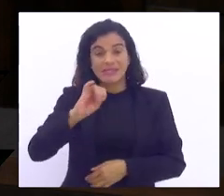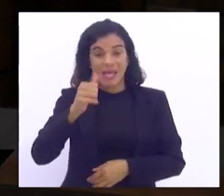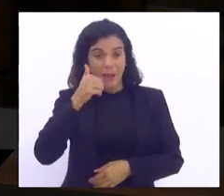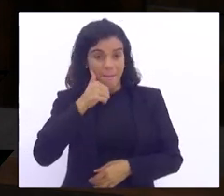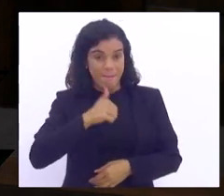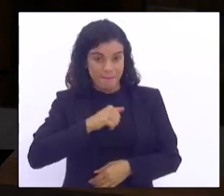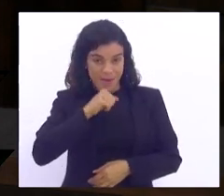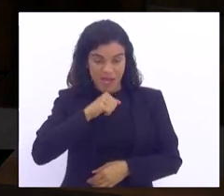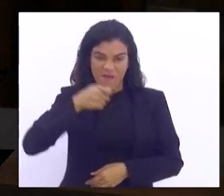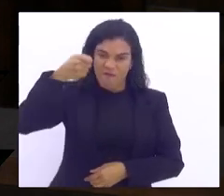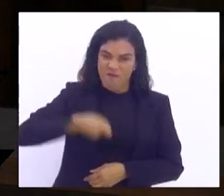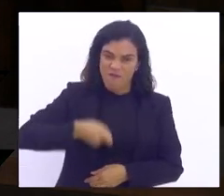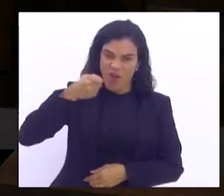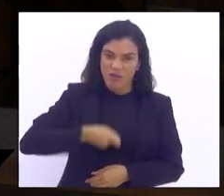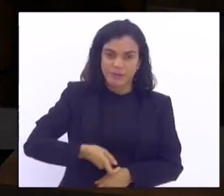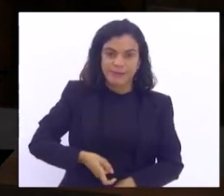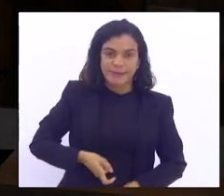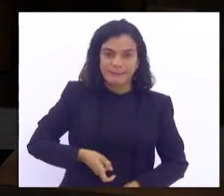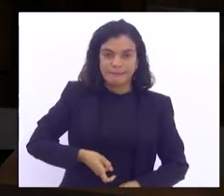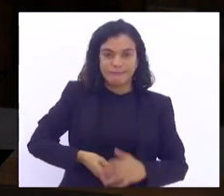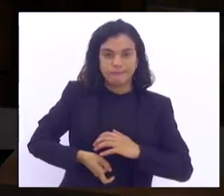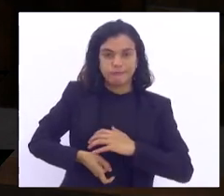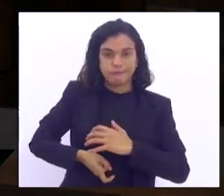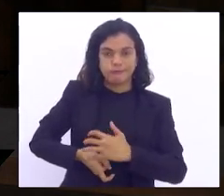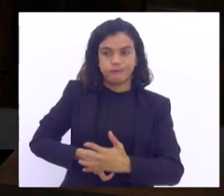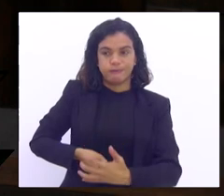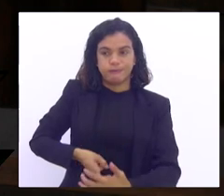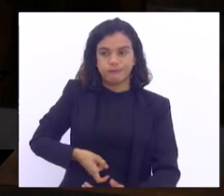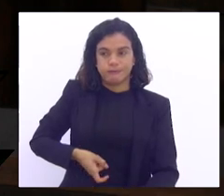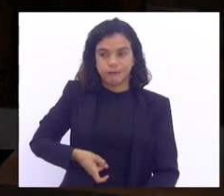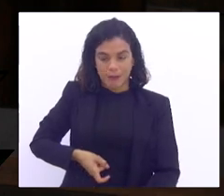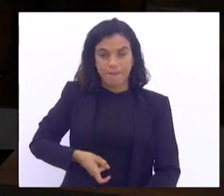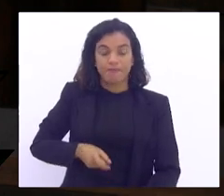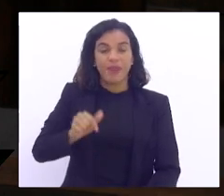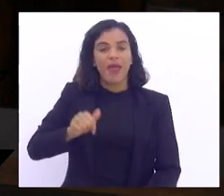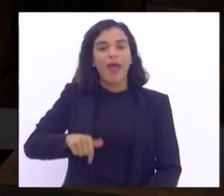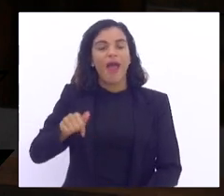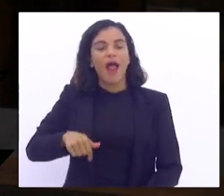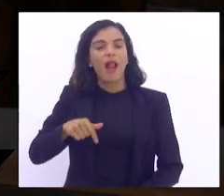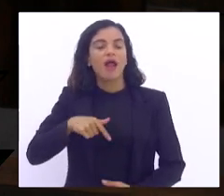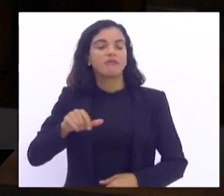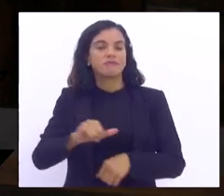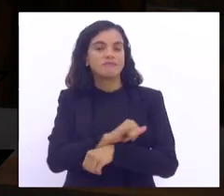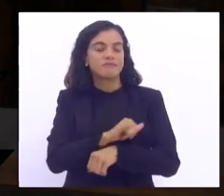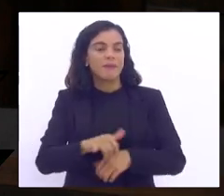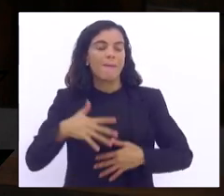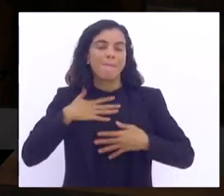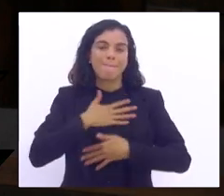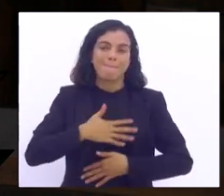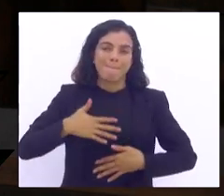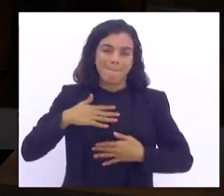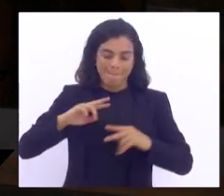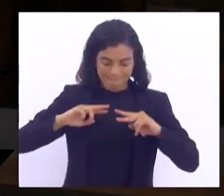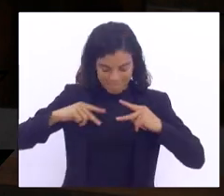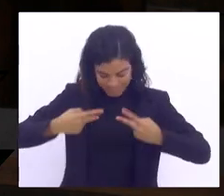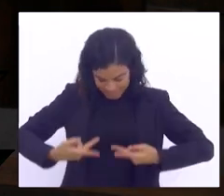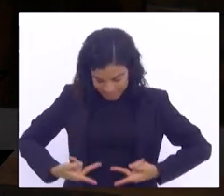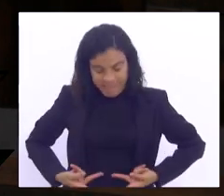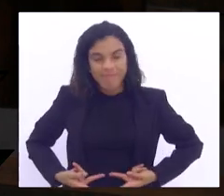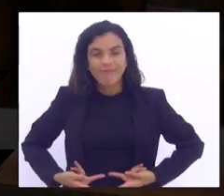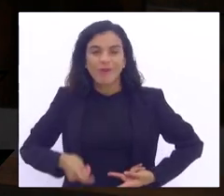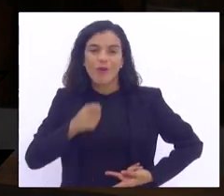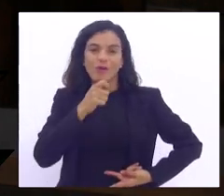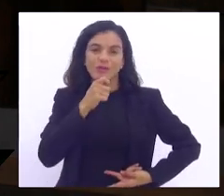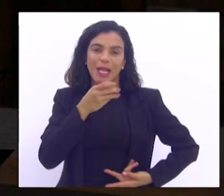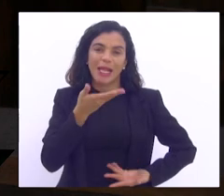feto, e ela se transformaria em um meio para a satisfação de outra vontade, e não seria tratada